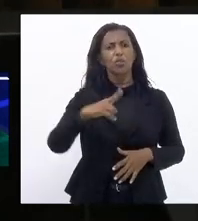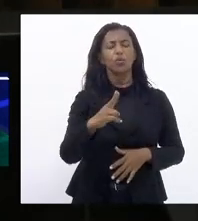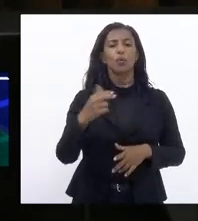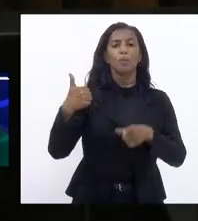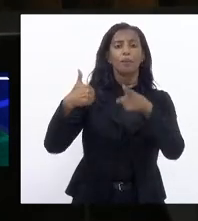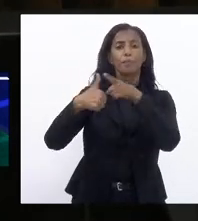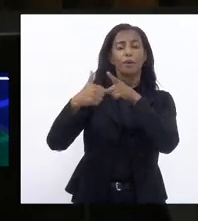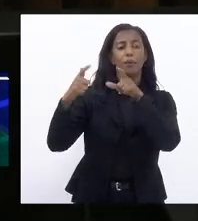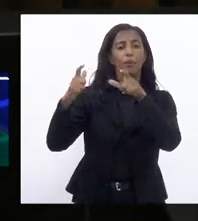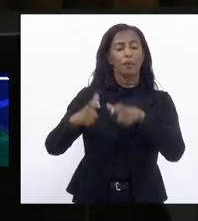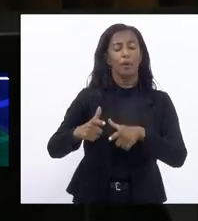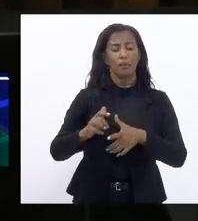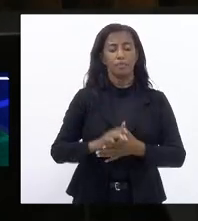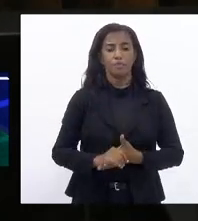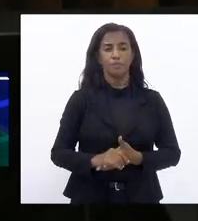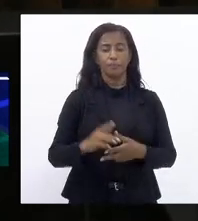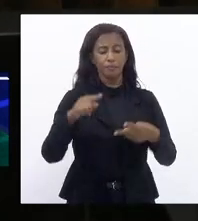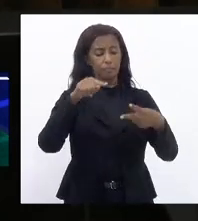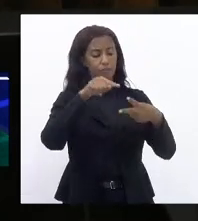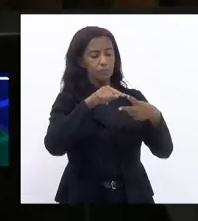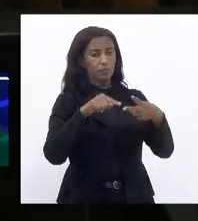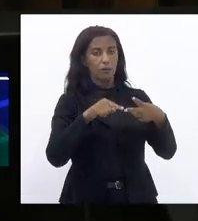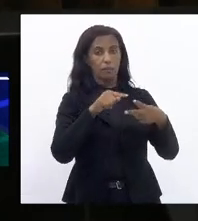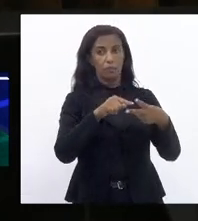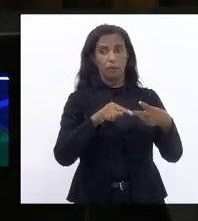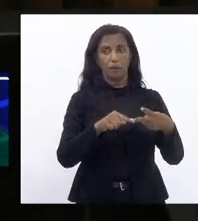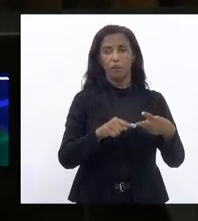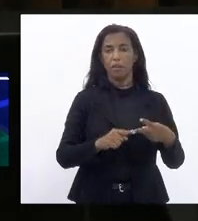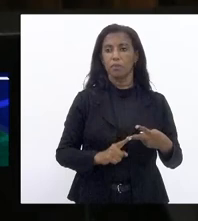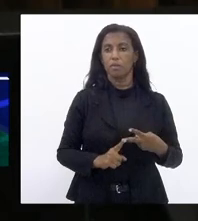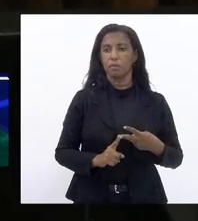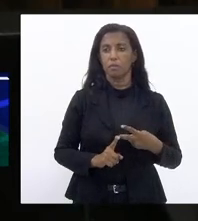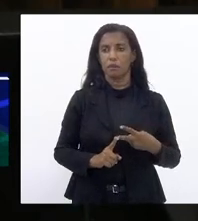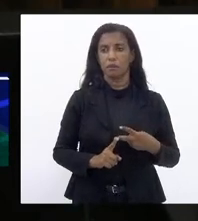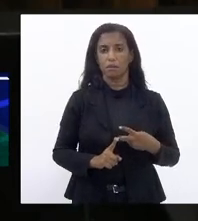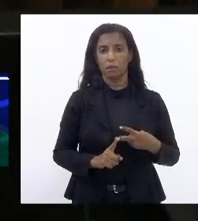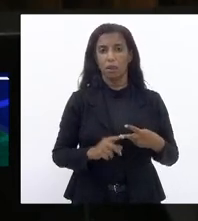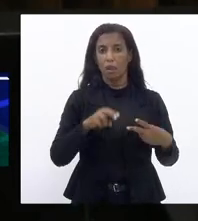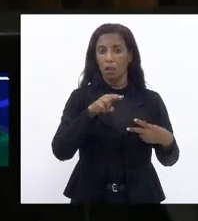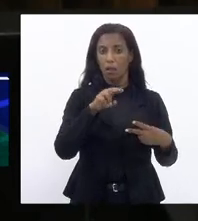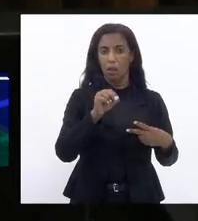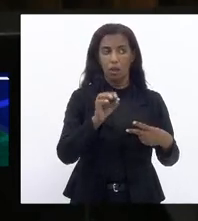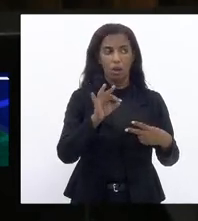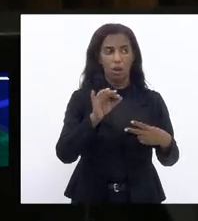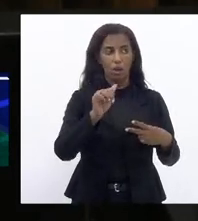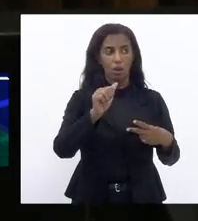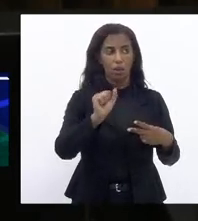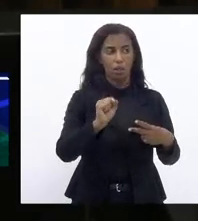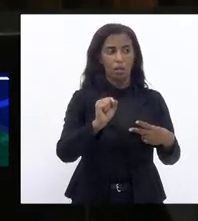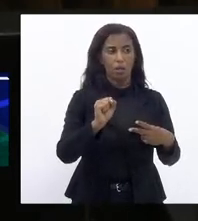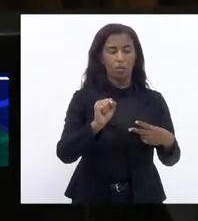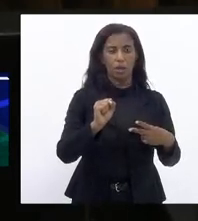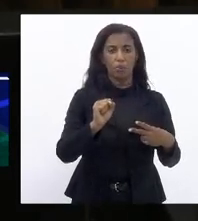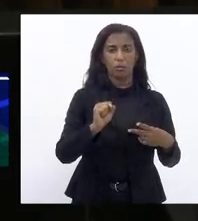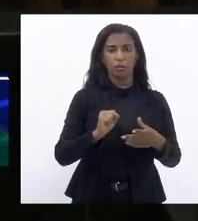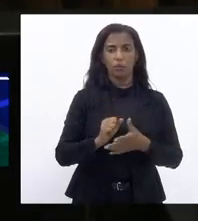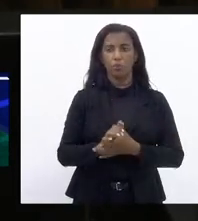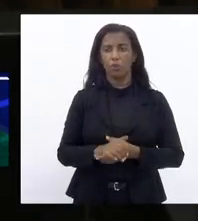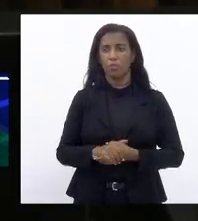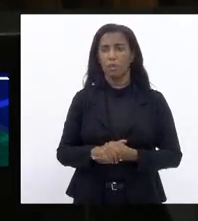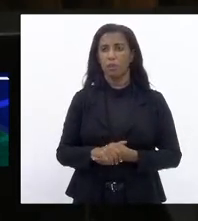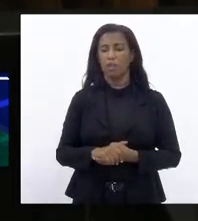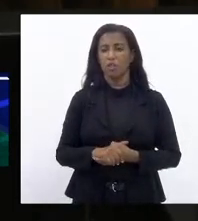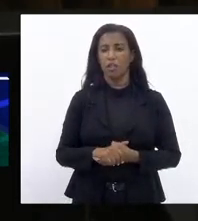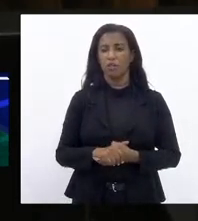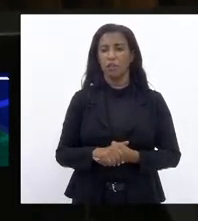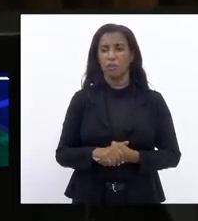fazer duas notas como costumo, né, enfim,